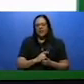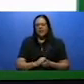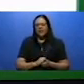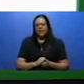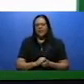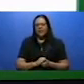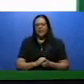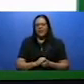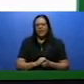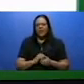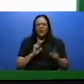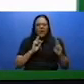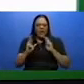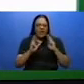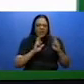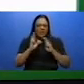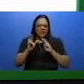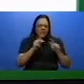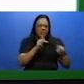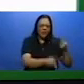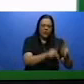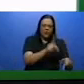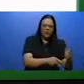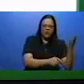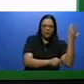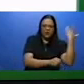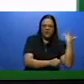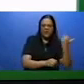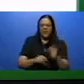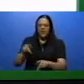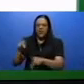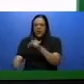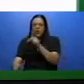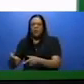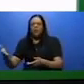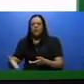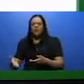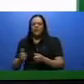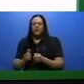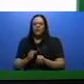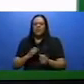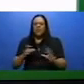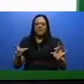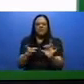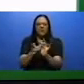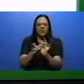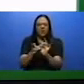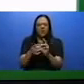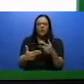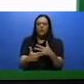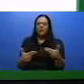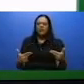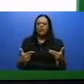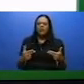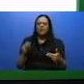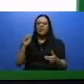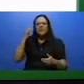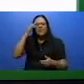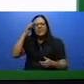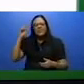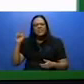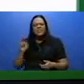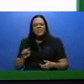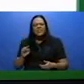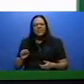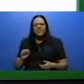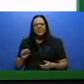povos que viveram lá nas primeiras cidades do mundo? Você acha que tem alguma coisa que une a gente lá nos primeiros povos e